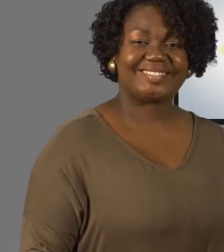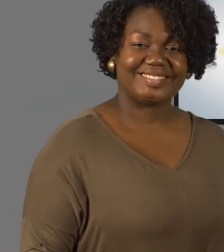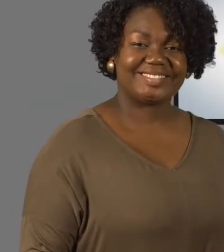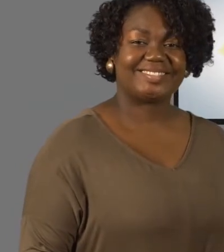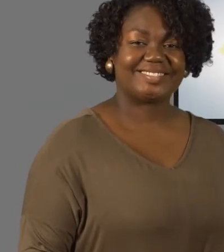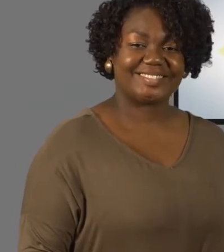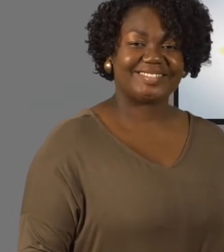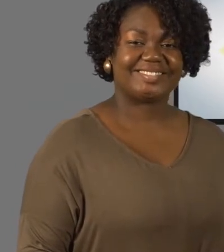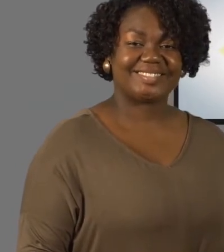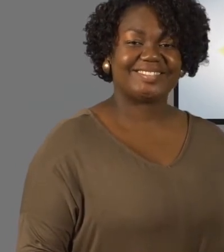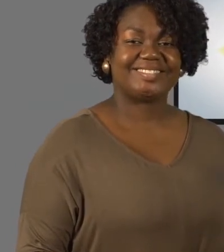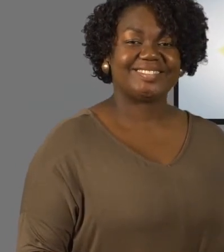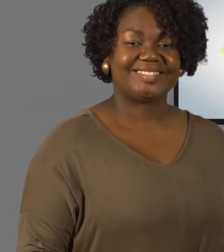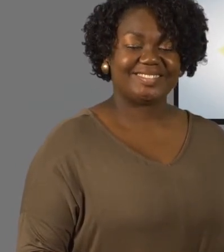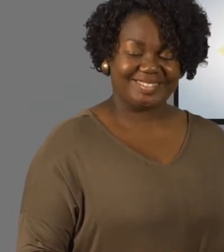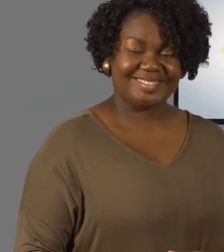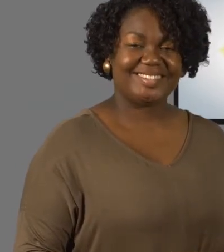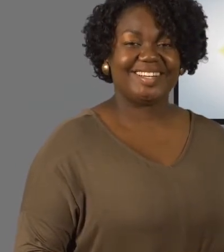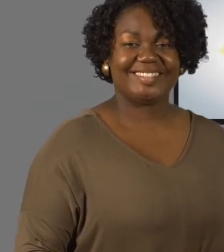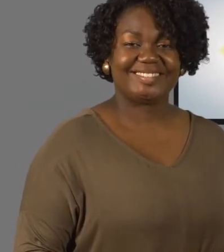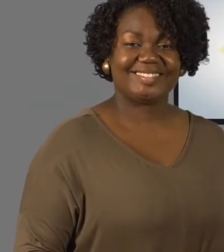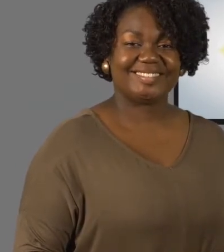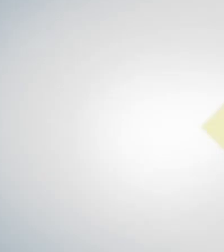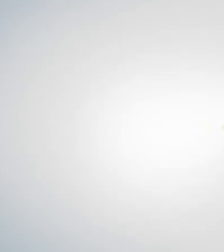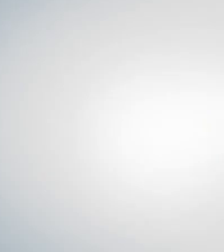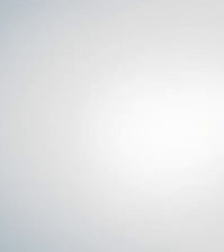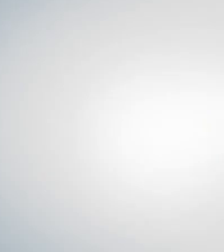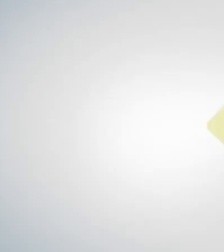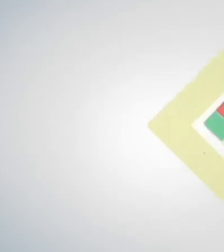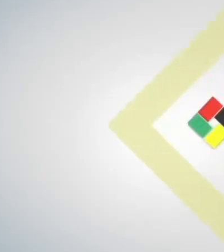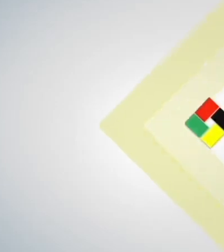vamos a um breve intervalo. Voltamos num piscar de olhos.